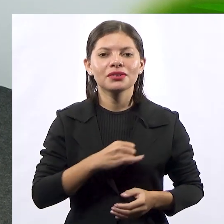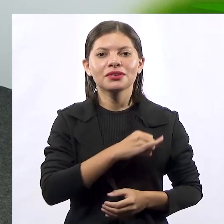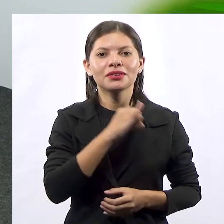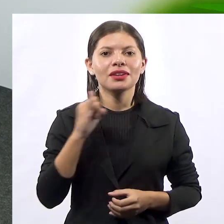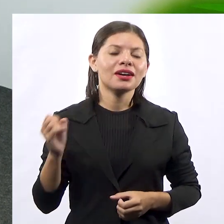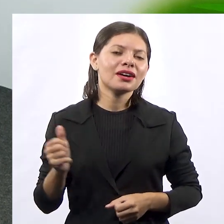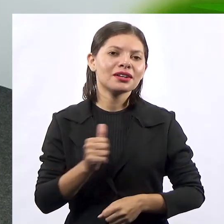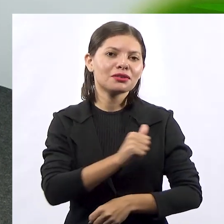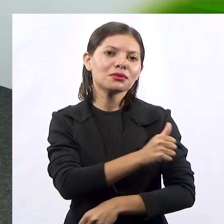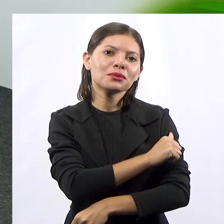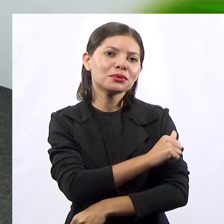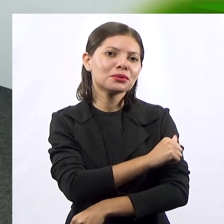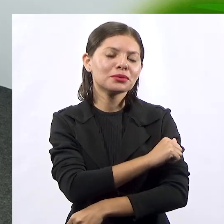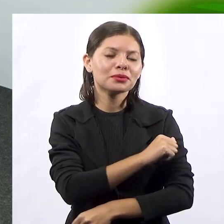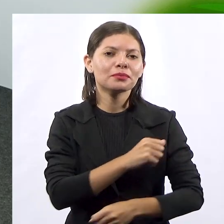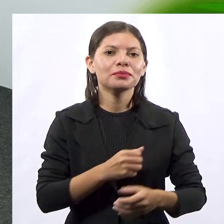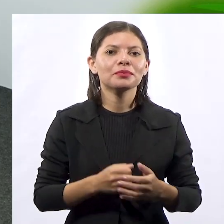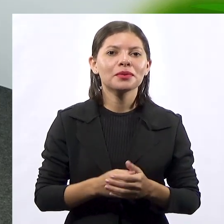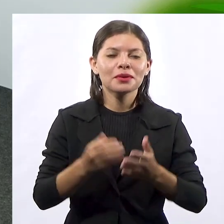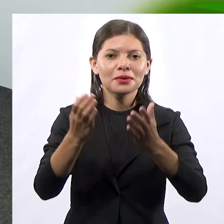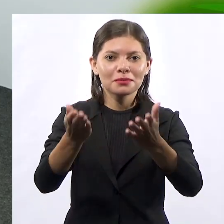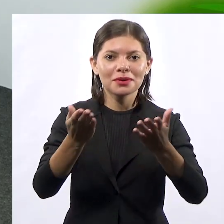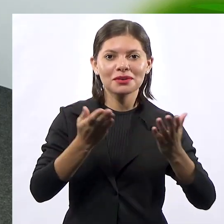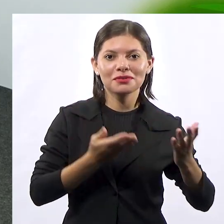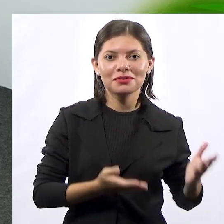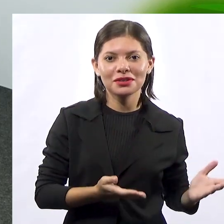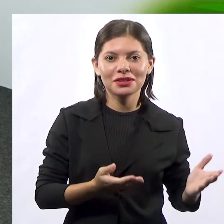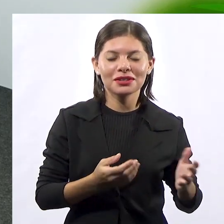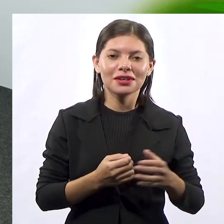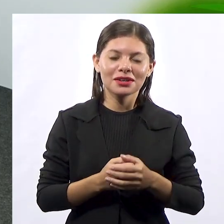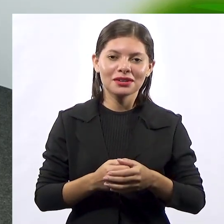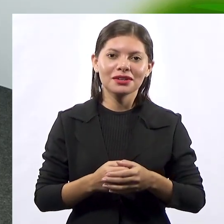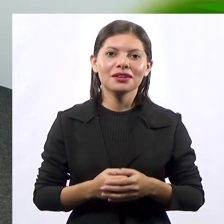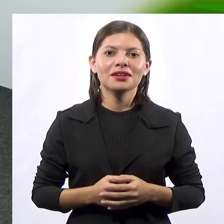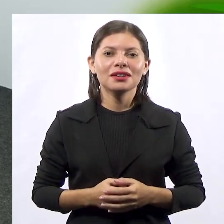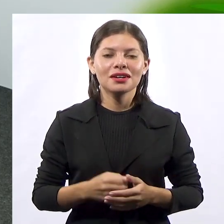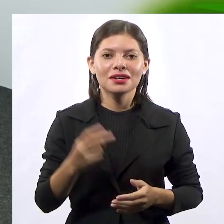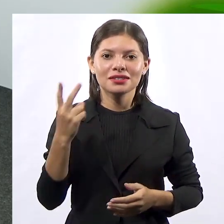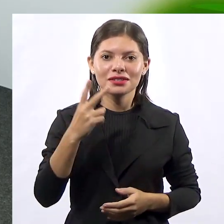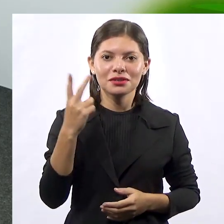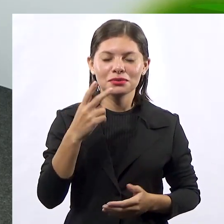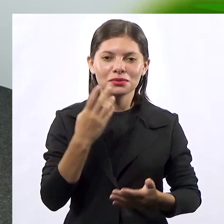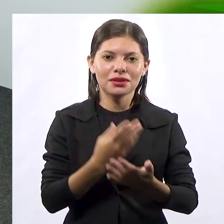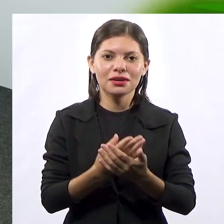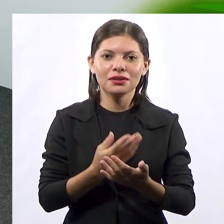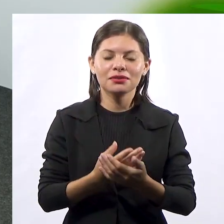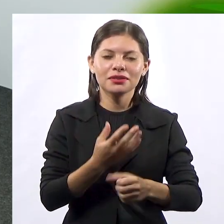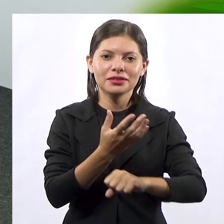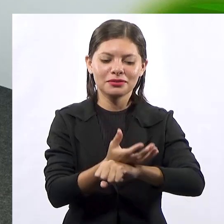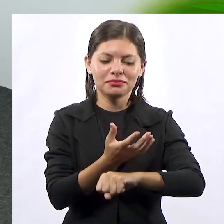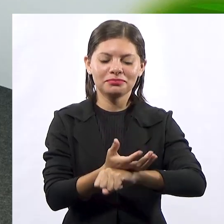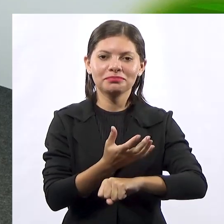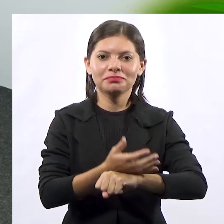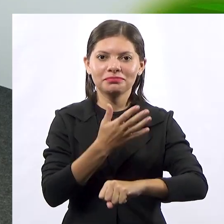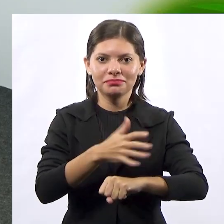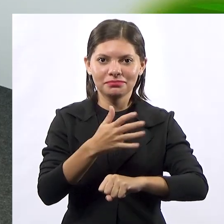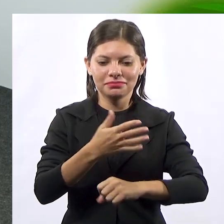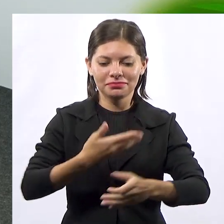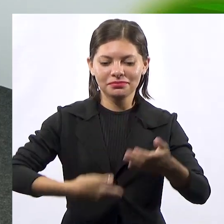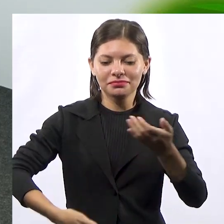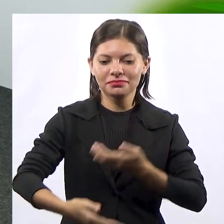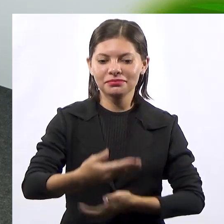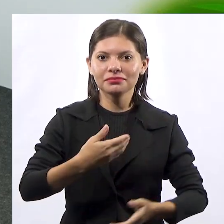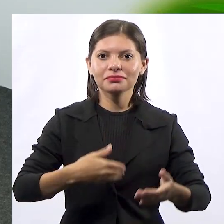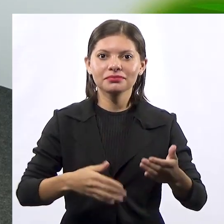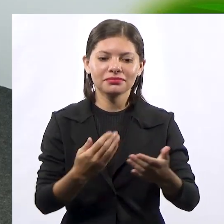Olá, aluno, olá, aluna. Seja bem-vindo, bem-vinda à segunda aula da disciplina Práticas Colaborativas